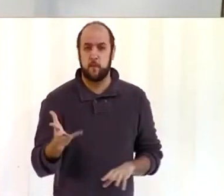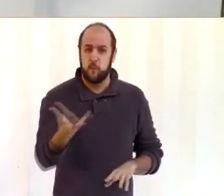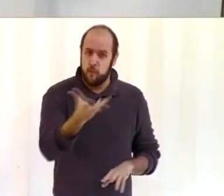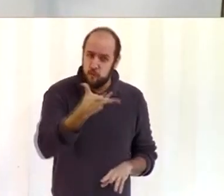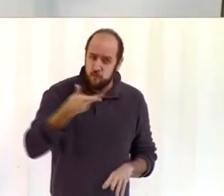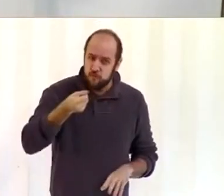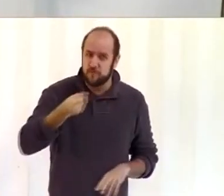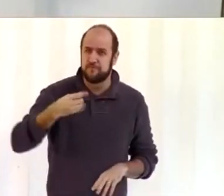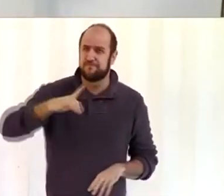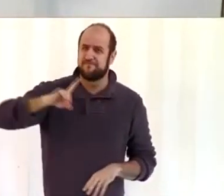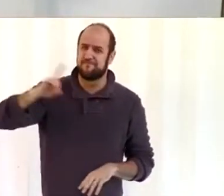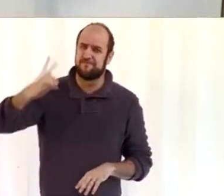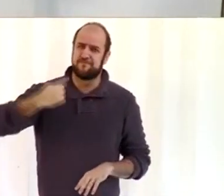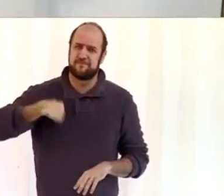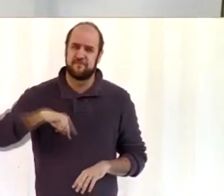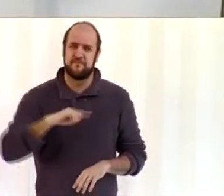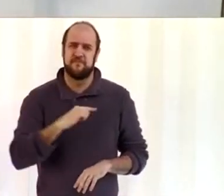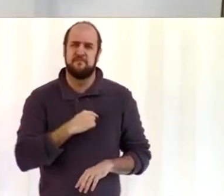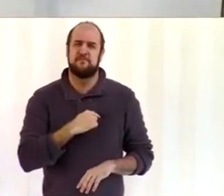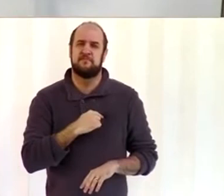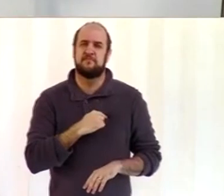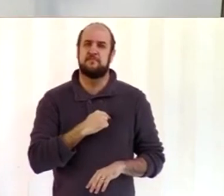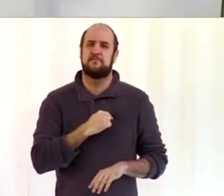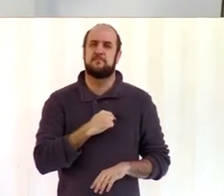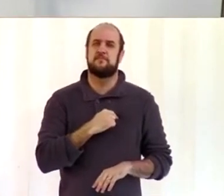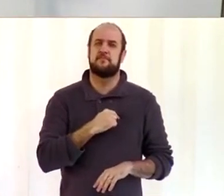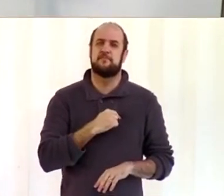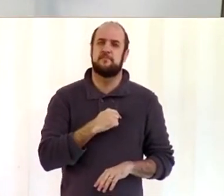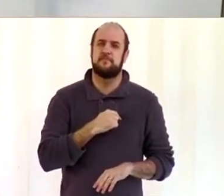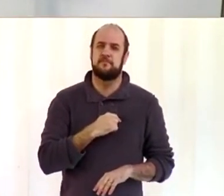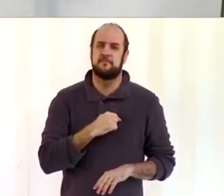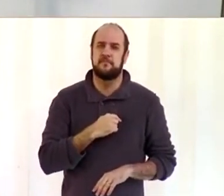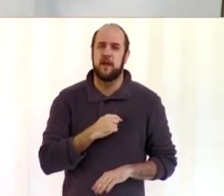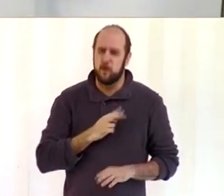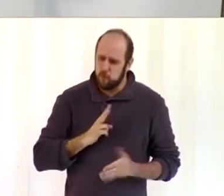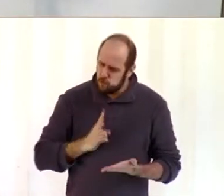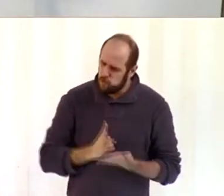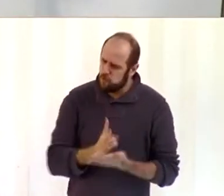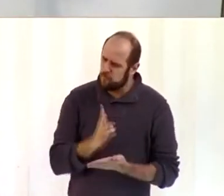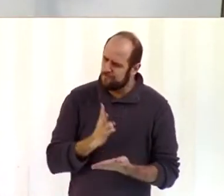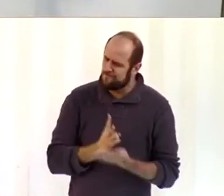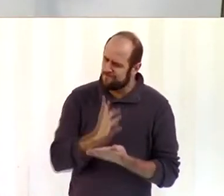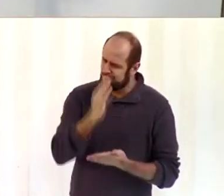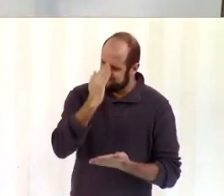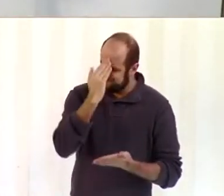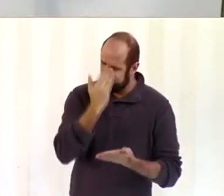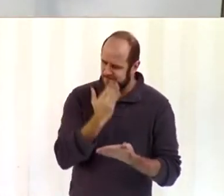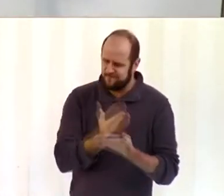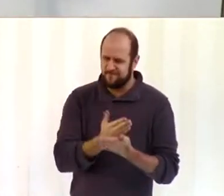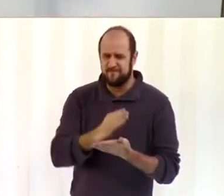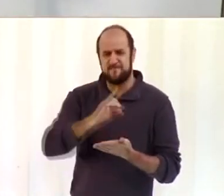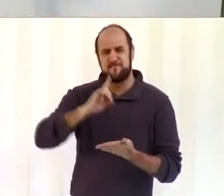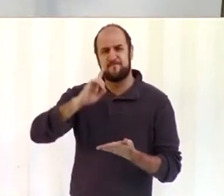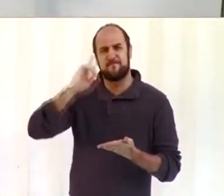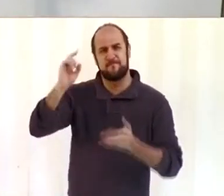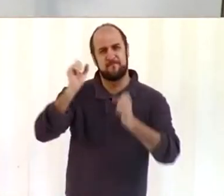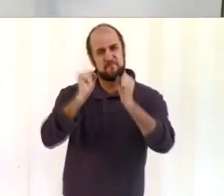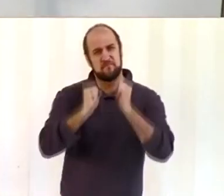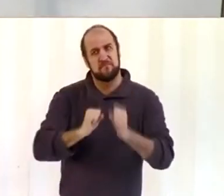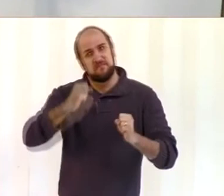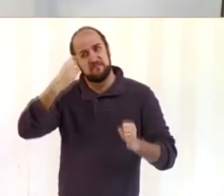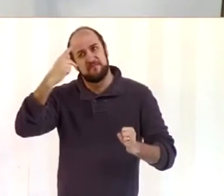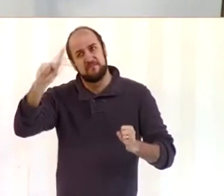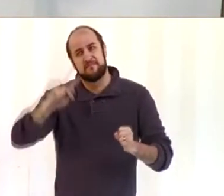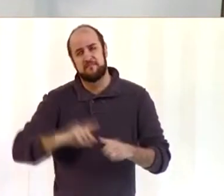passagem, é desafiar você a continuar confiando no poder de